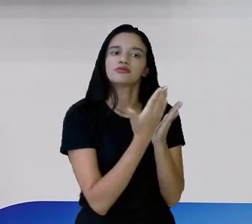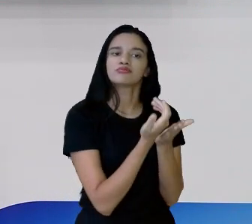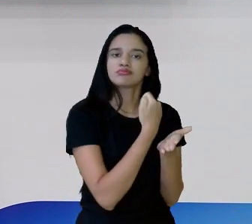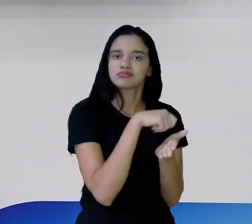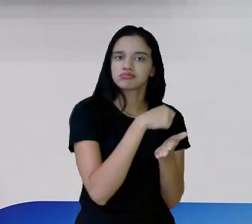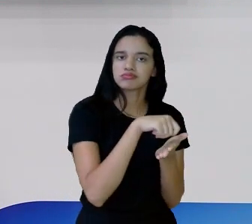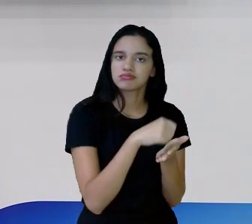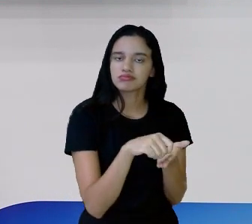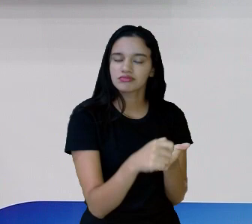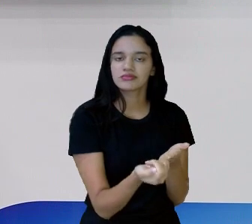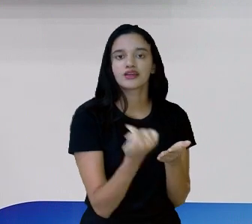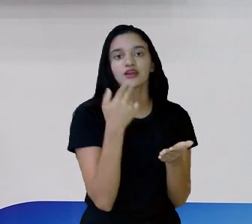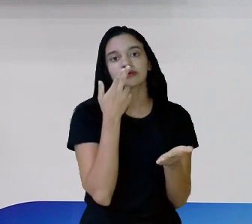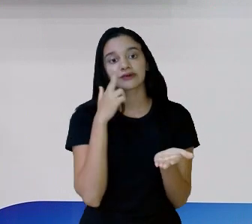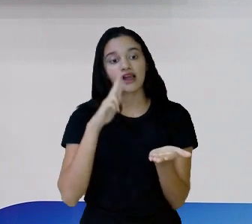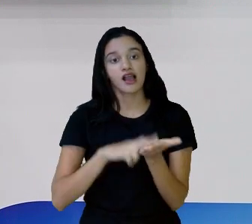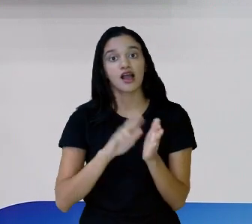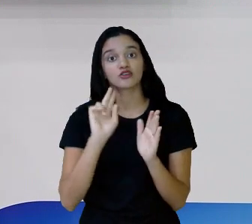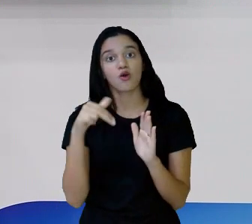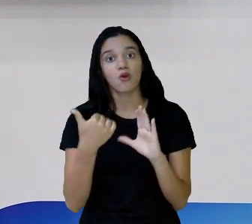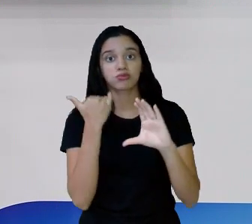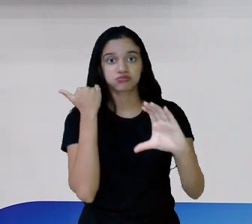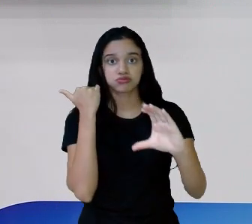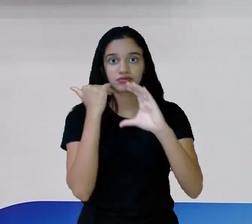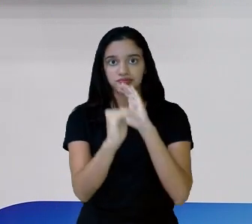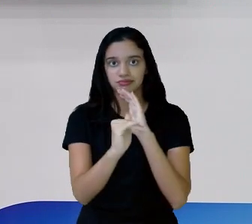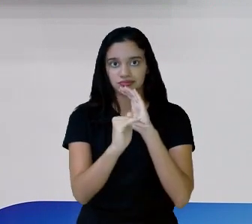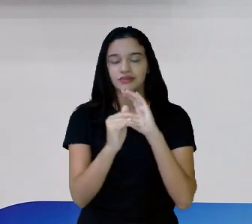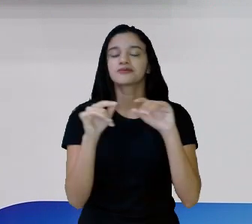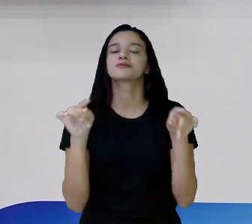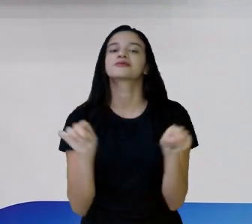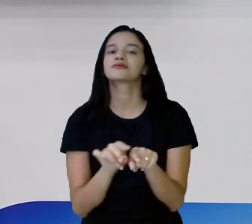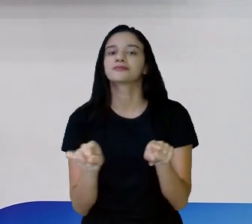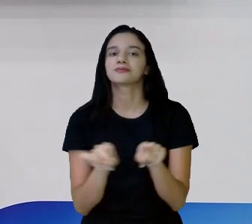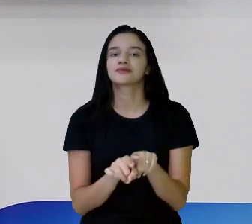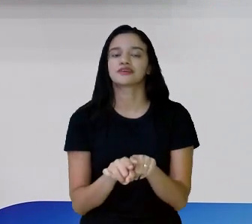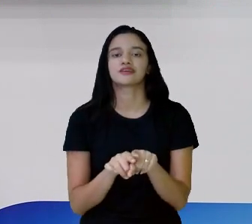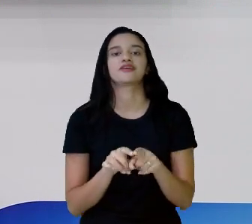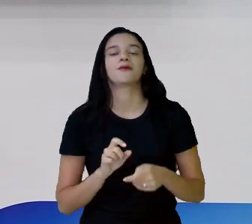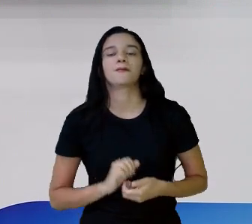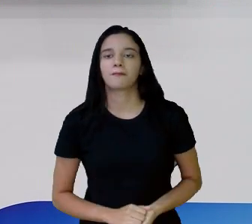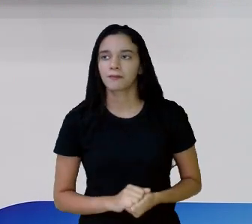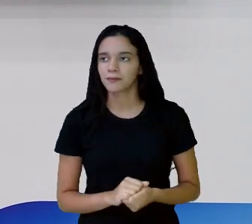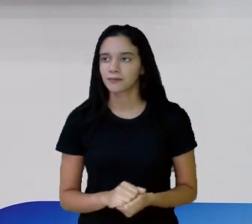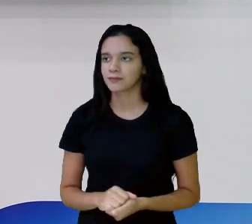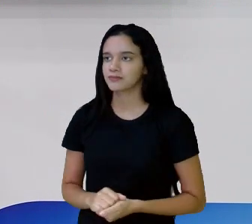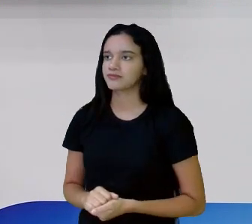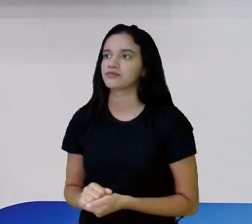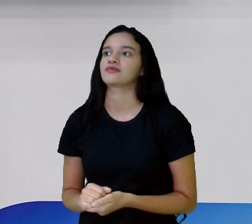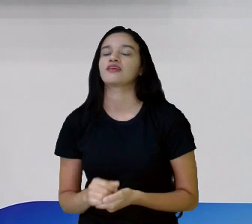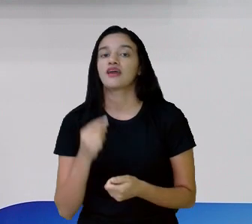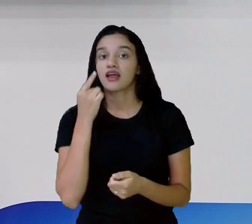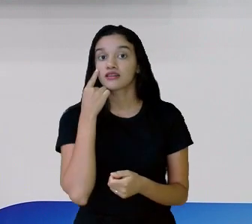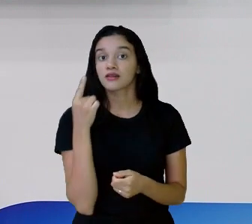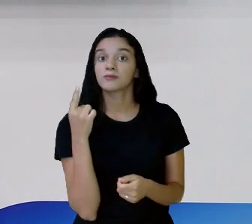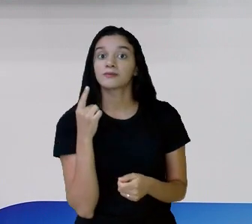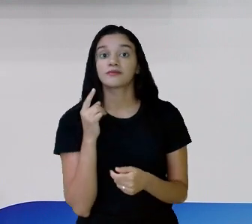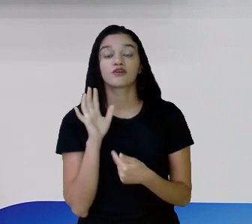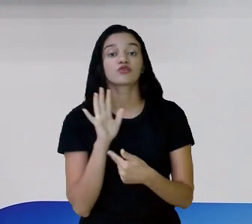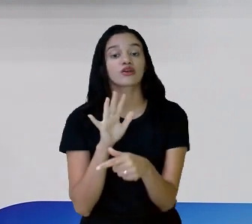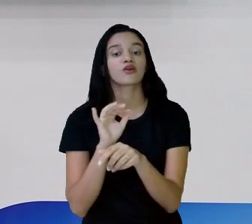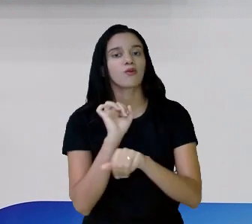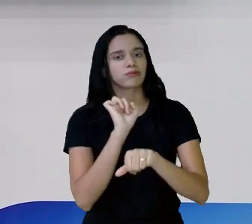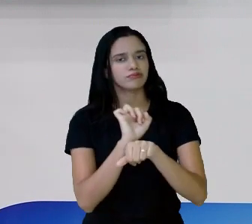cabeçalho de uma carta, de um e-mail, que é aquela carta que se manda pelo computador. Aqui, ela está indicando uma